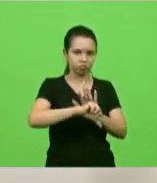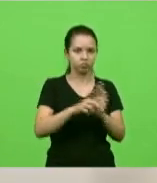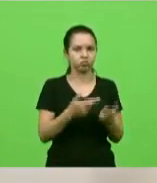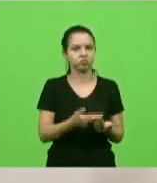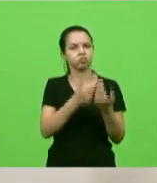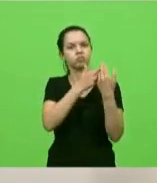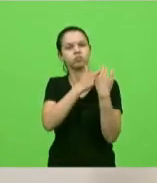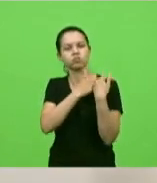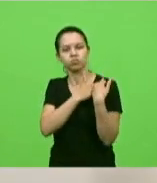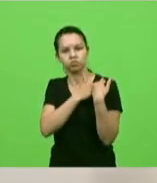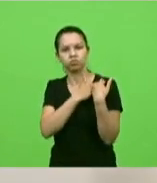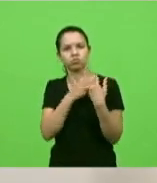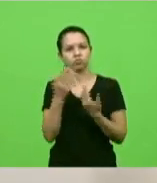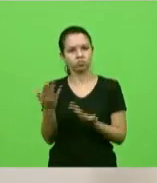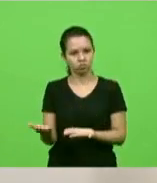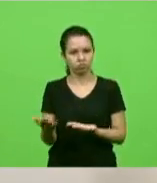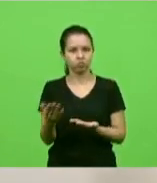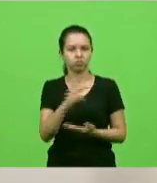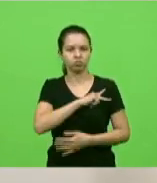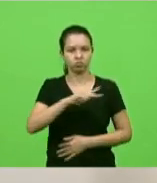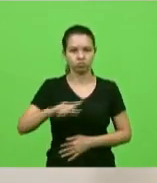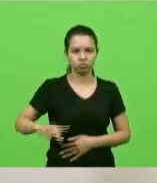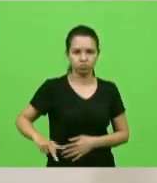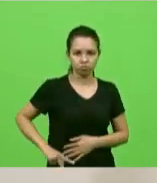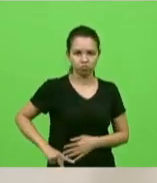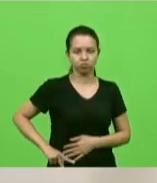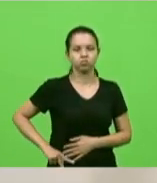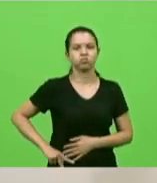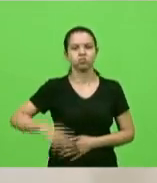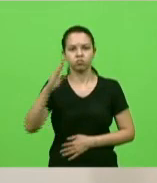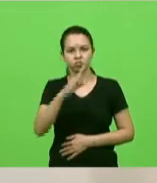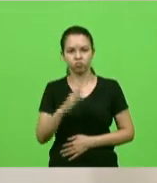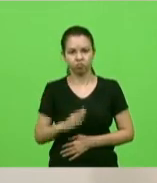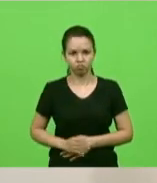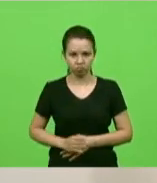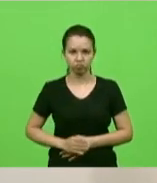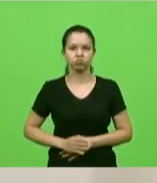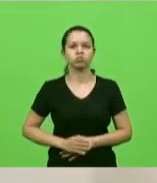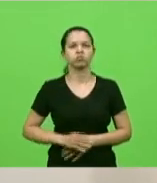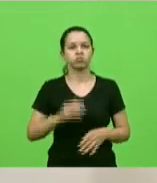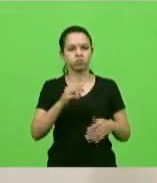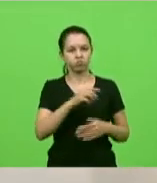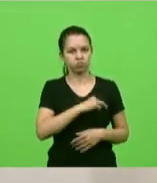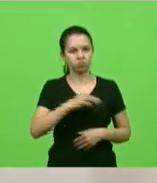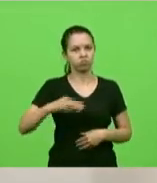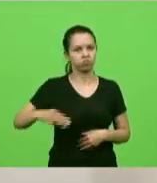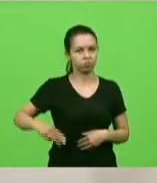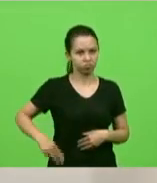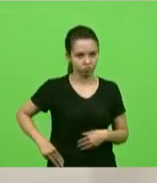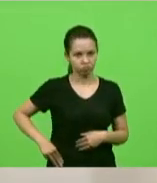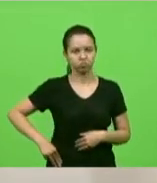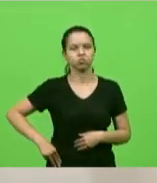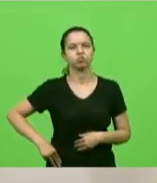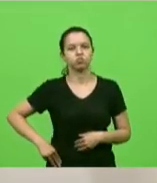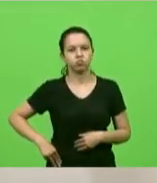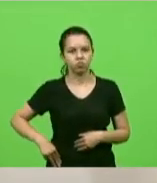responsabilidade cometidos pelo Presidente da República, ministros de Estado, ministros do Supremo Tribunal